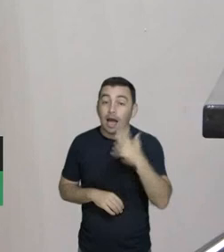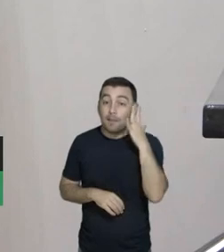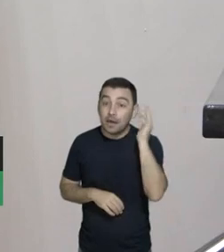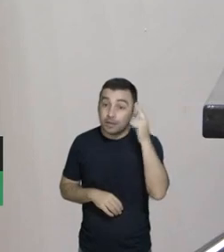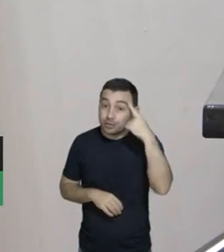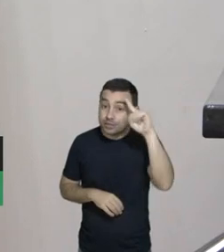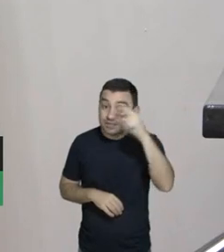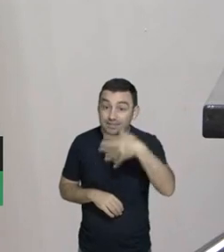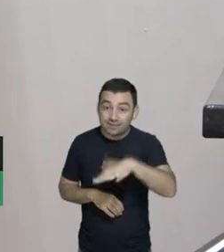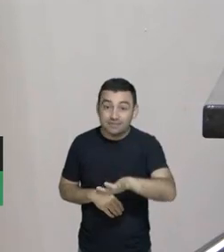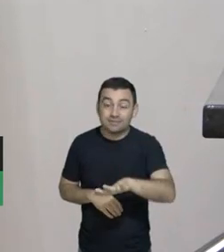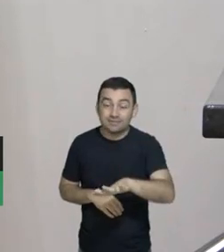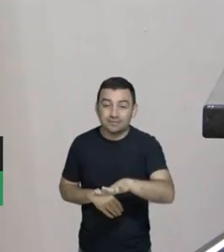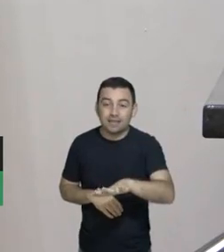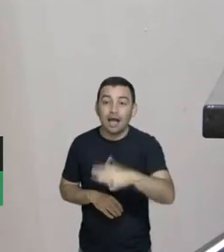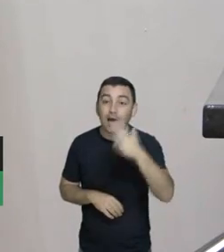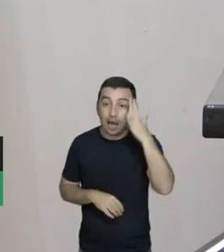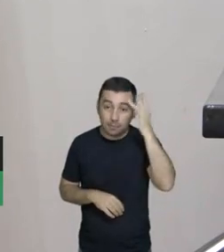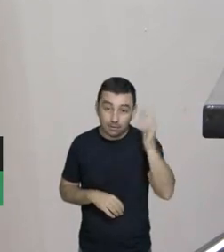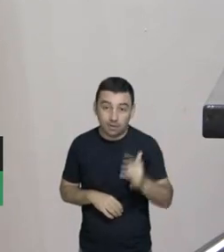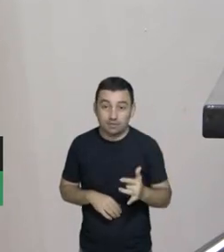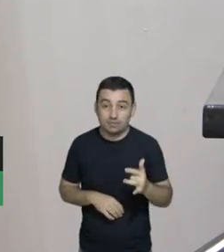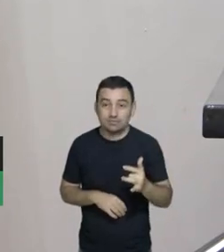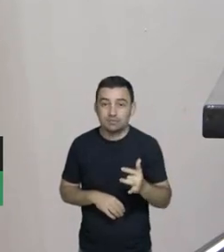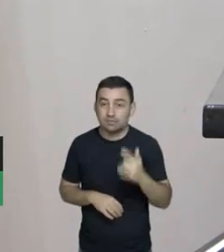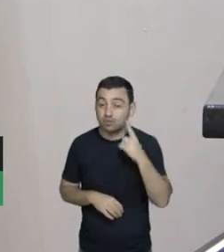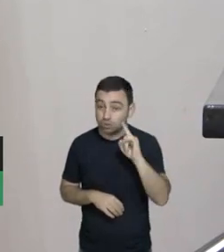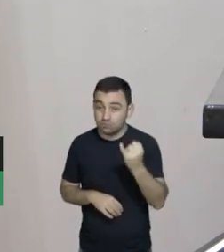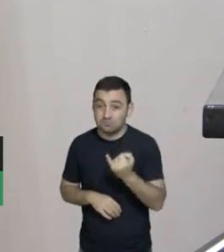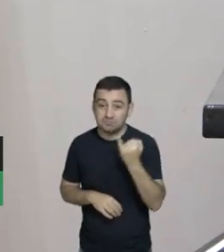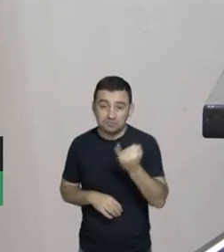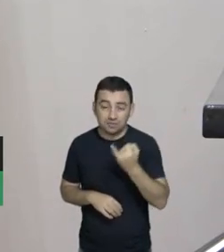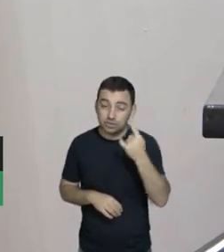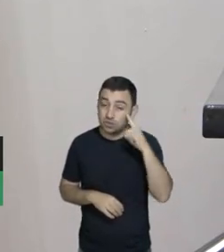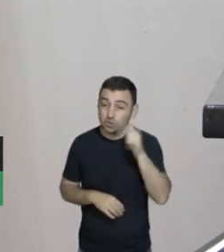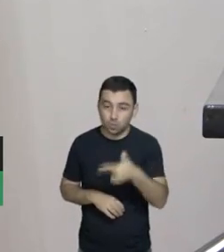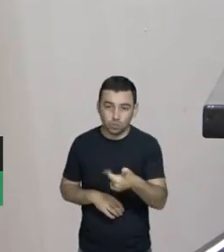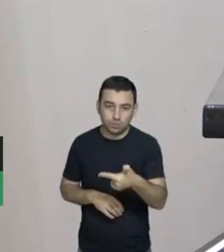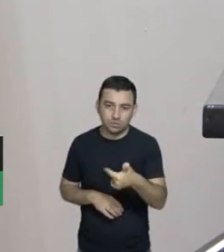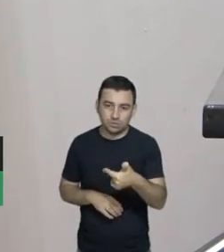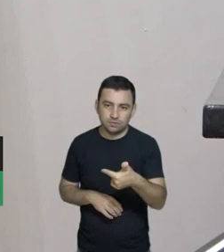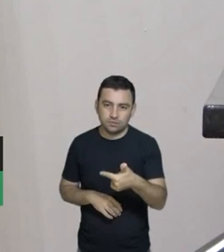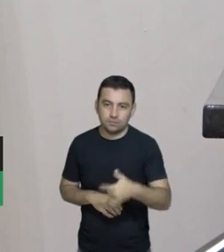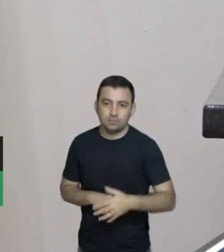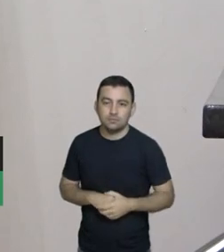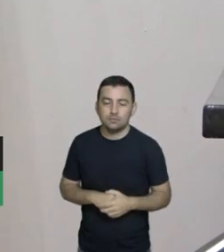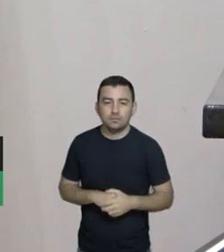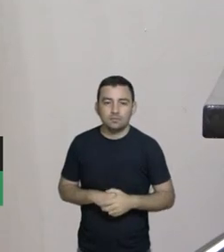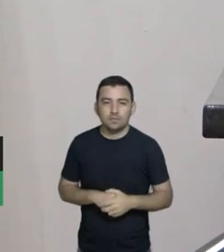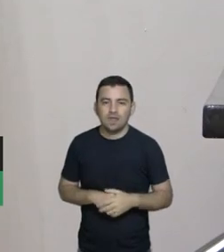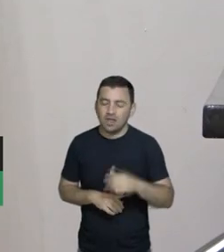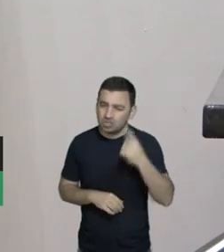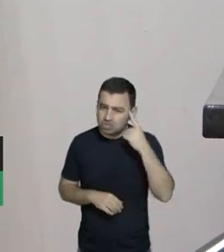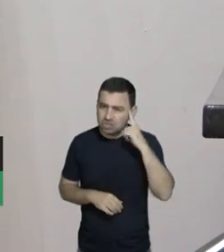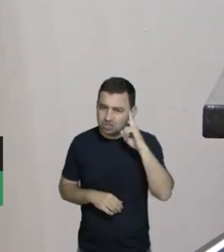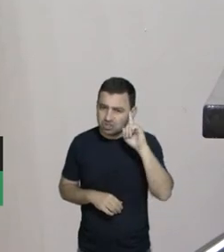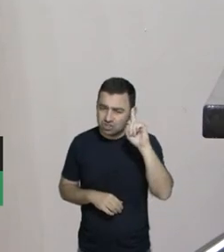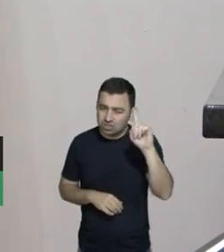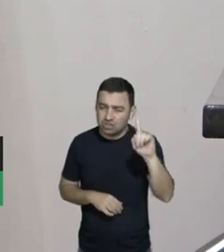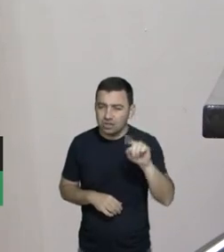crianças, amanhã é o dia tão importante, dia 12, dia de Nossa Senhora